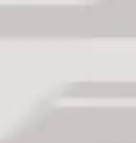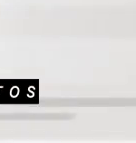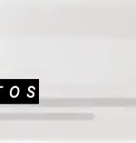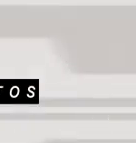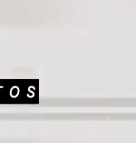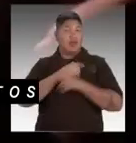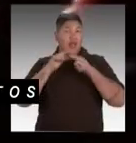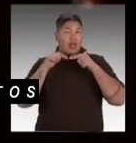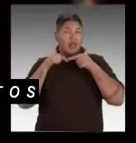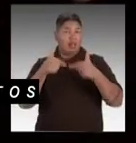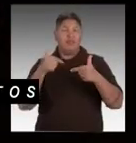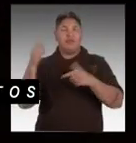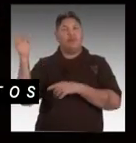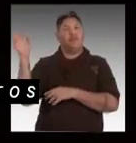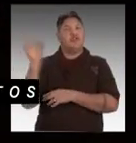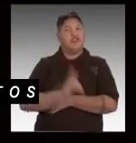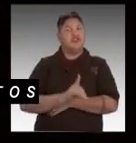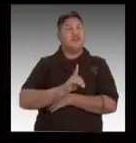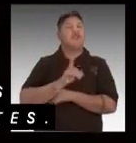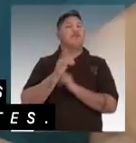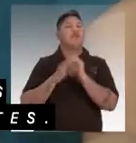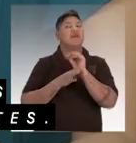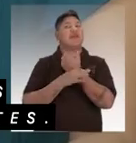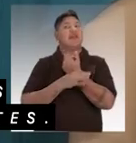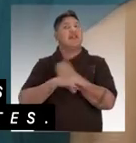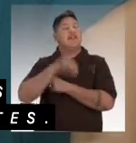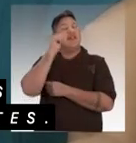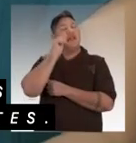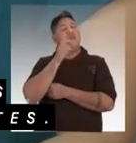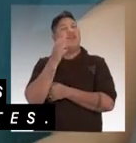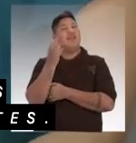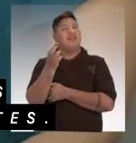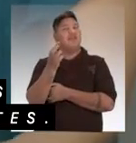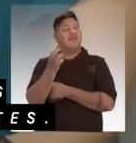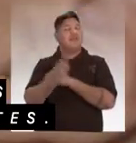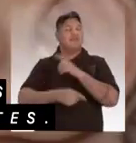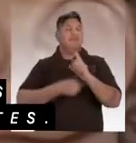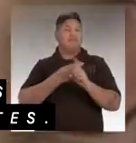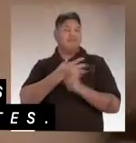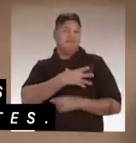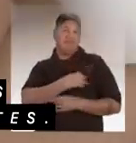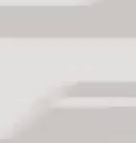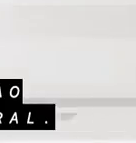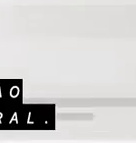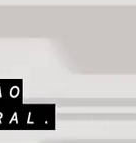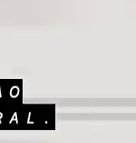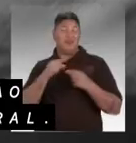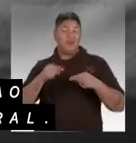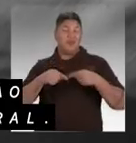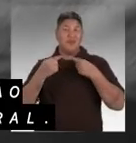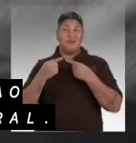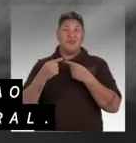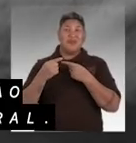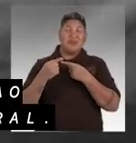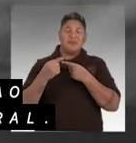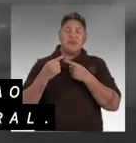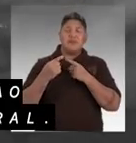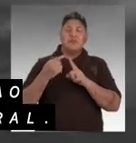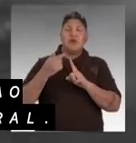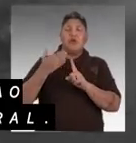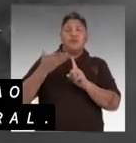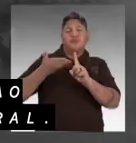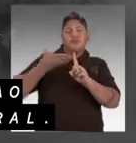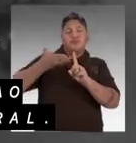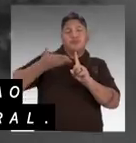vidas. A luta pelos direitos e garantias das trabalhadoras gestantes e lactantes. O enfrentamento ao